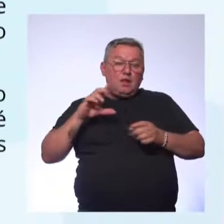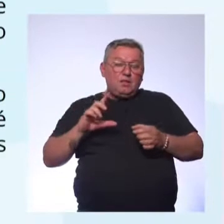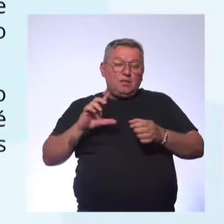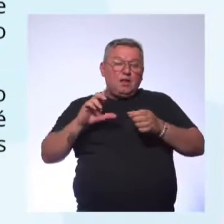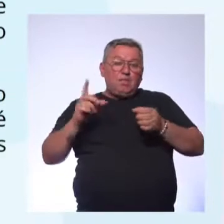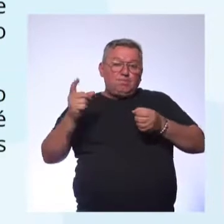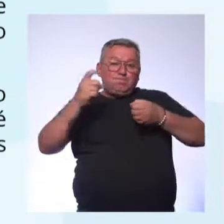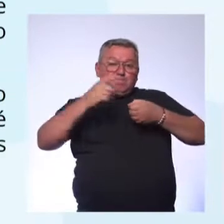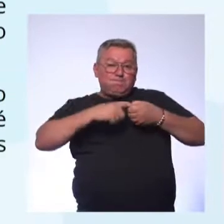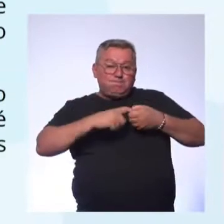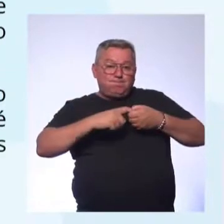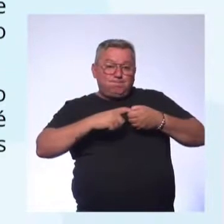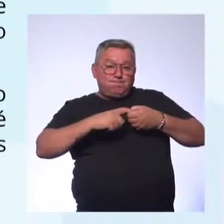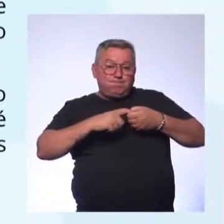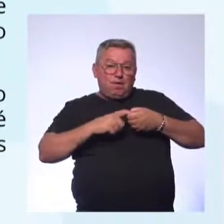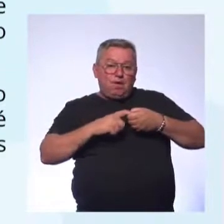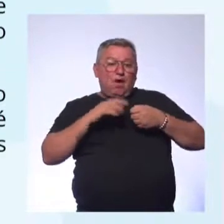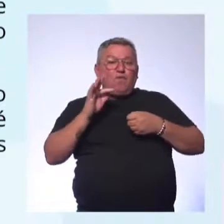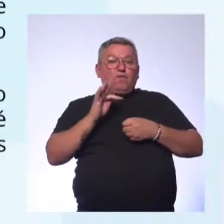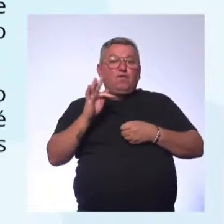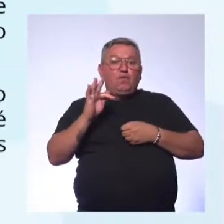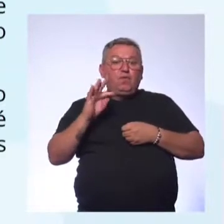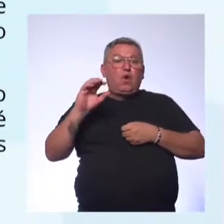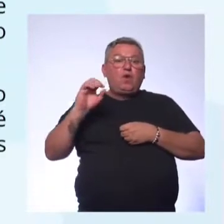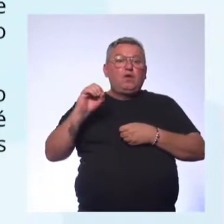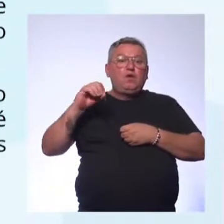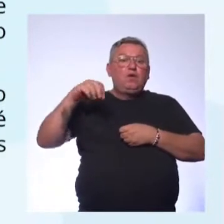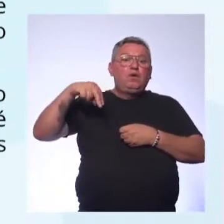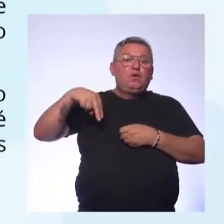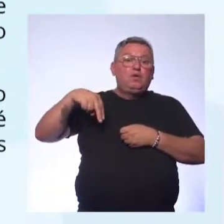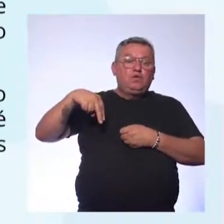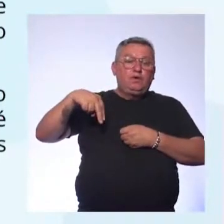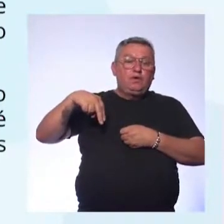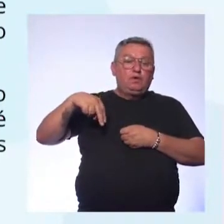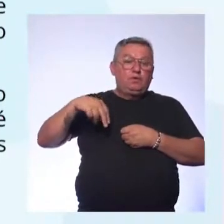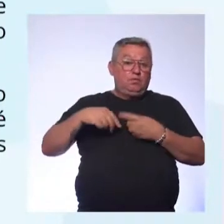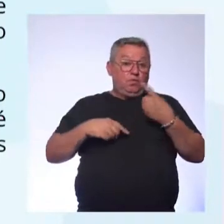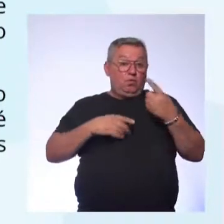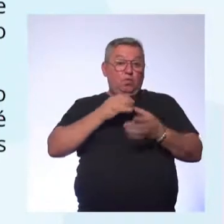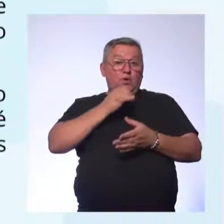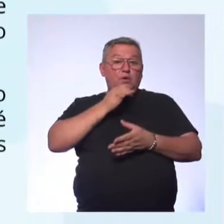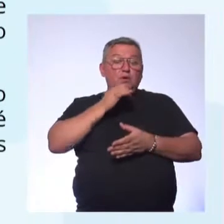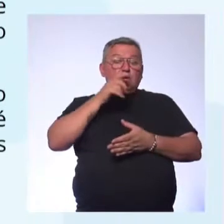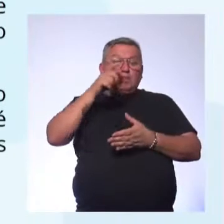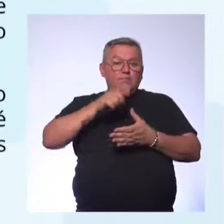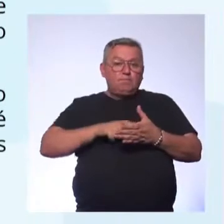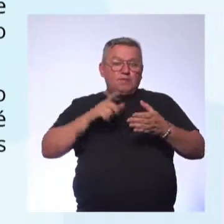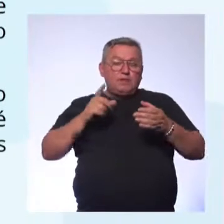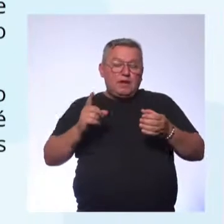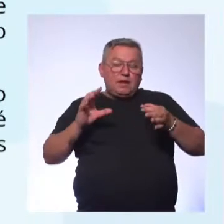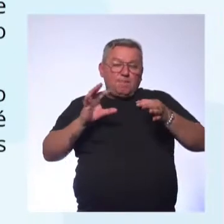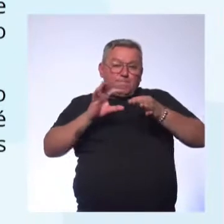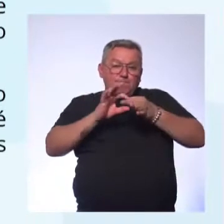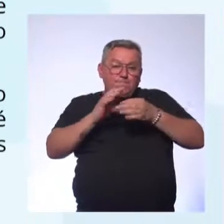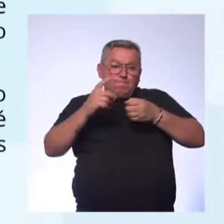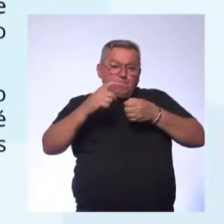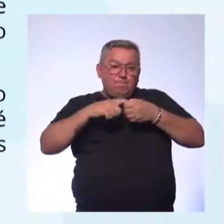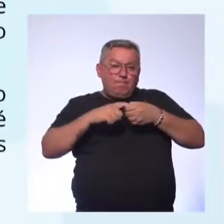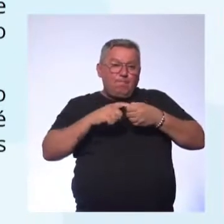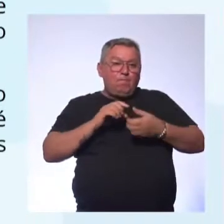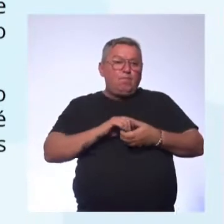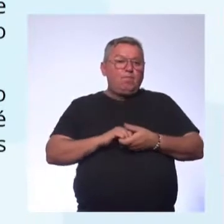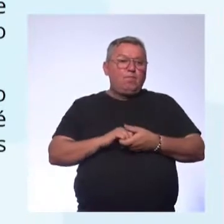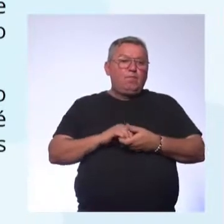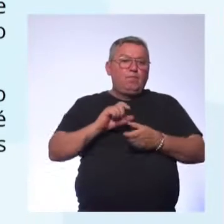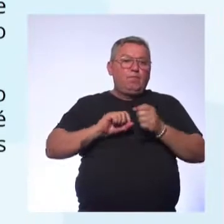ligado ao flúor oxigênio o nitrogênio um dos exemplos de ligação de hidrogênio é o fluoreto